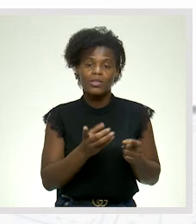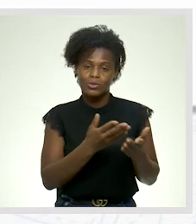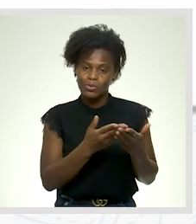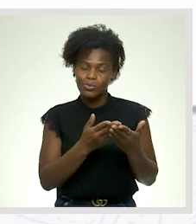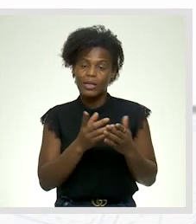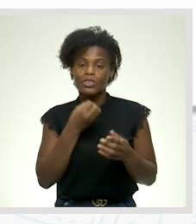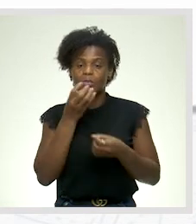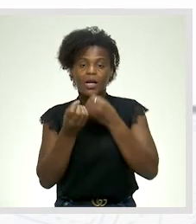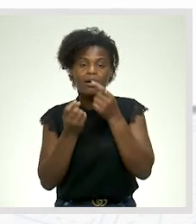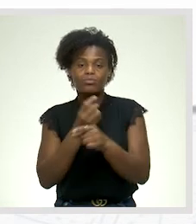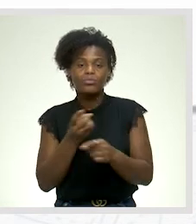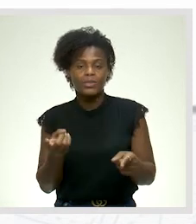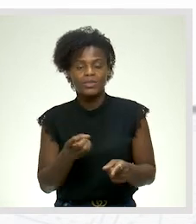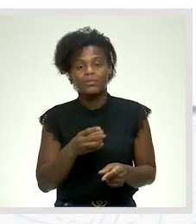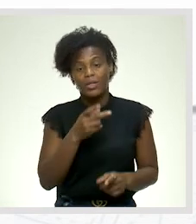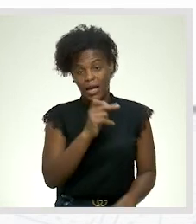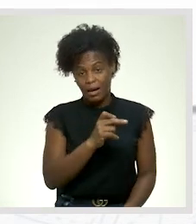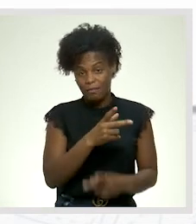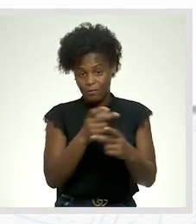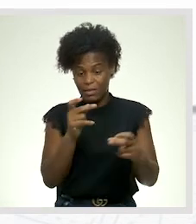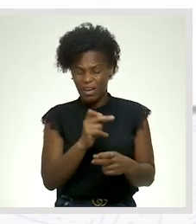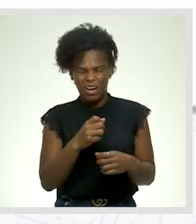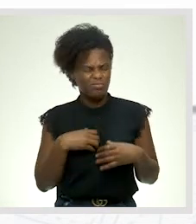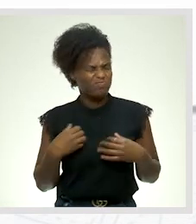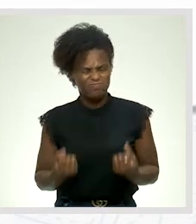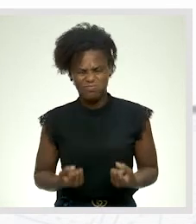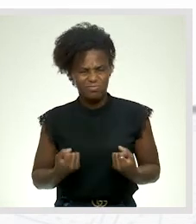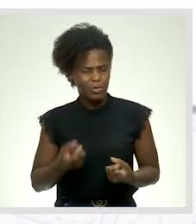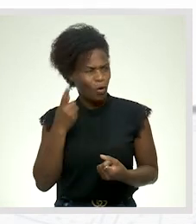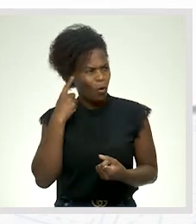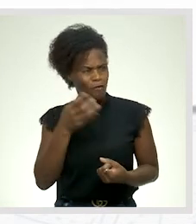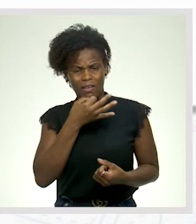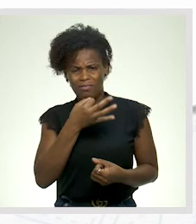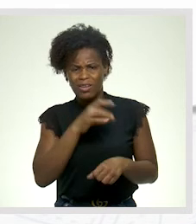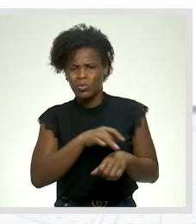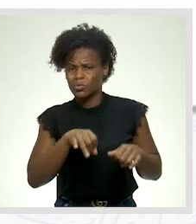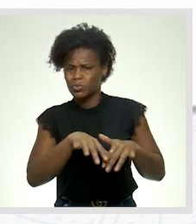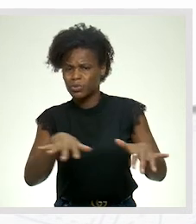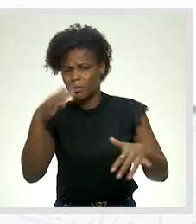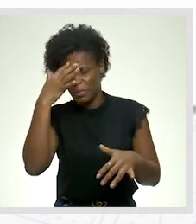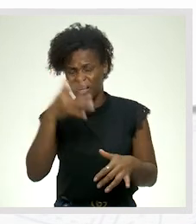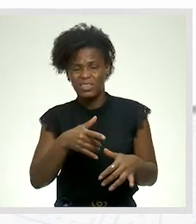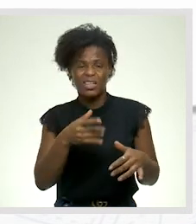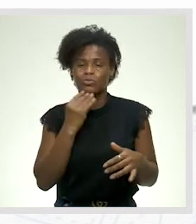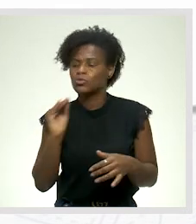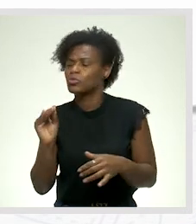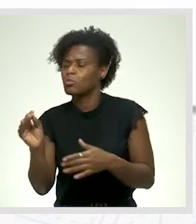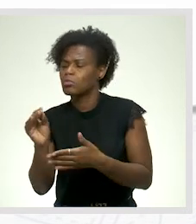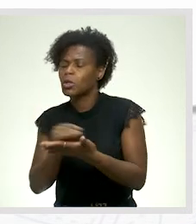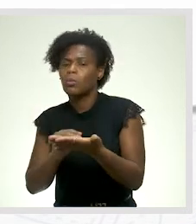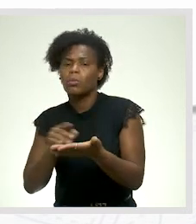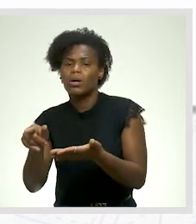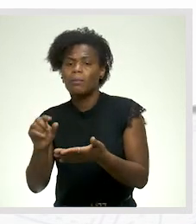justifique. A linha A. Não aguento mais ouvir falar dessa pandemia que parece ter sido encomendada